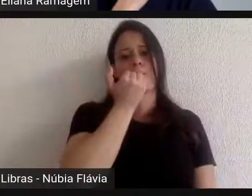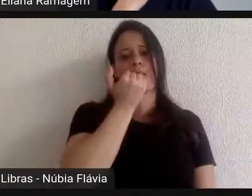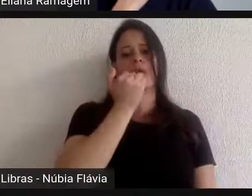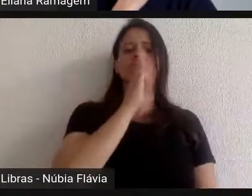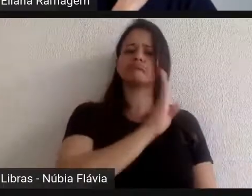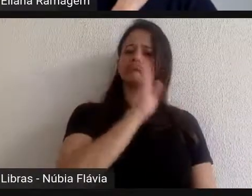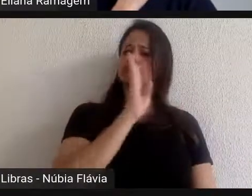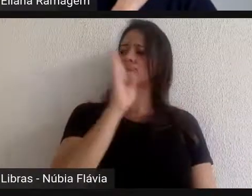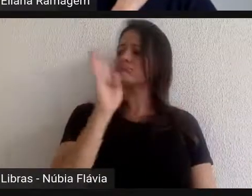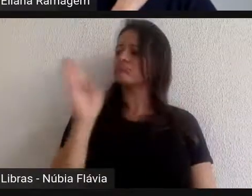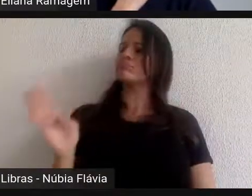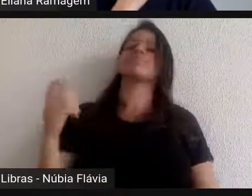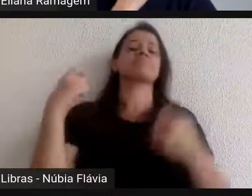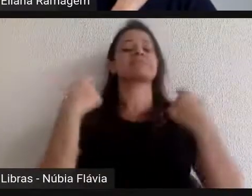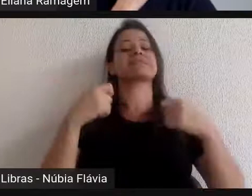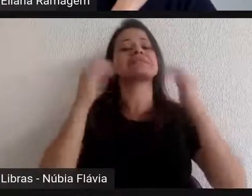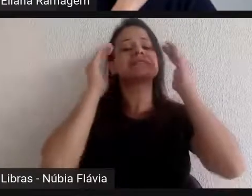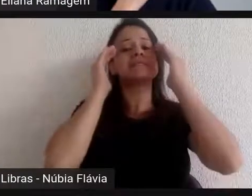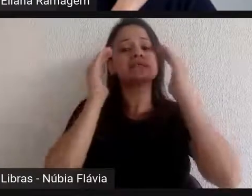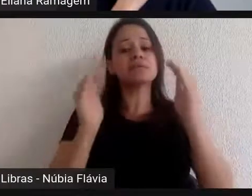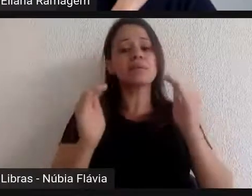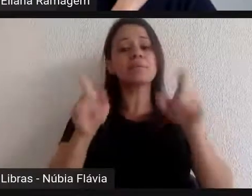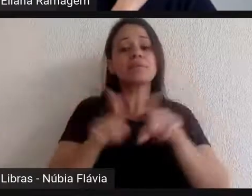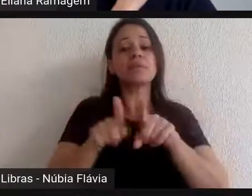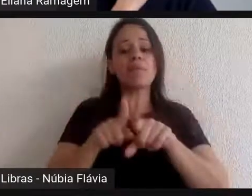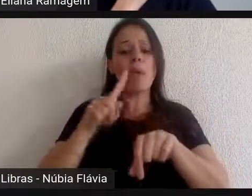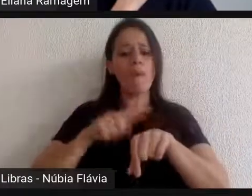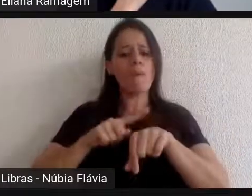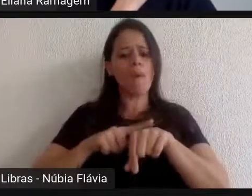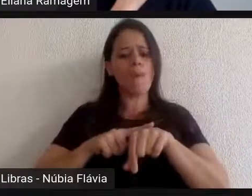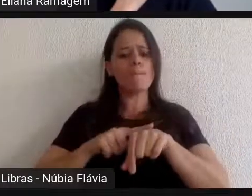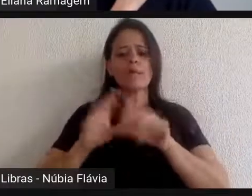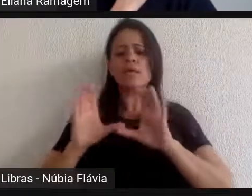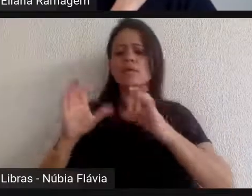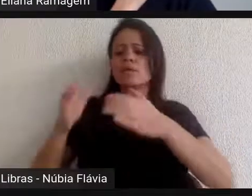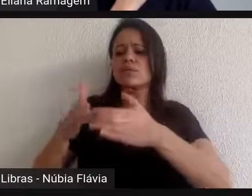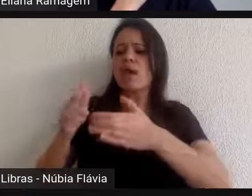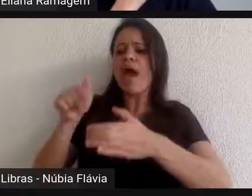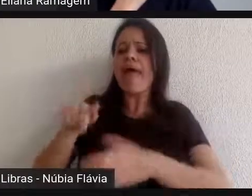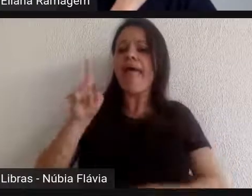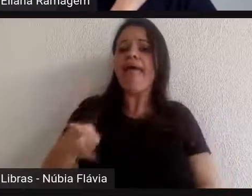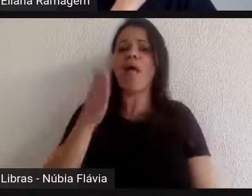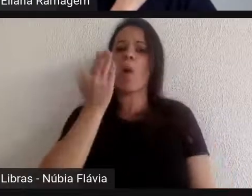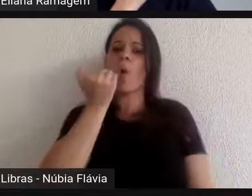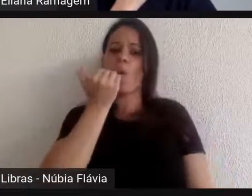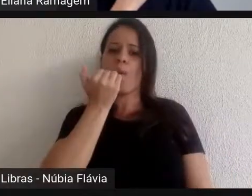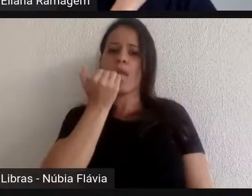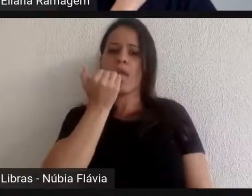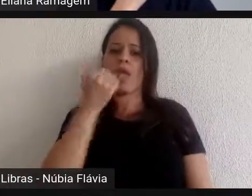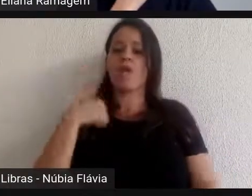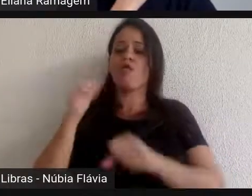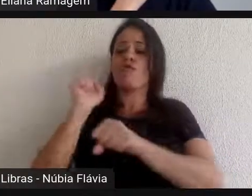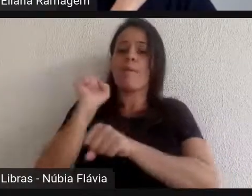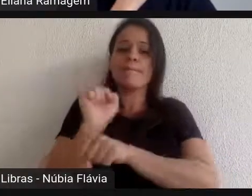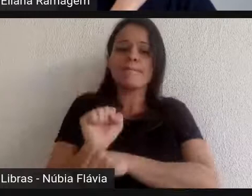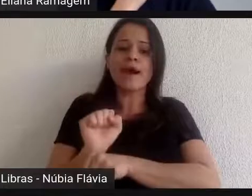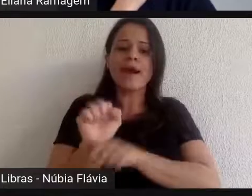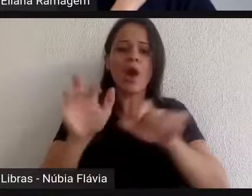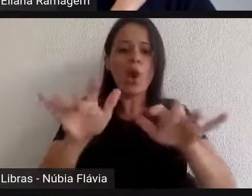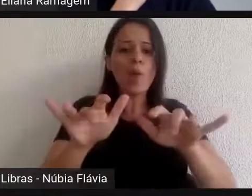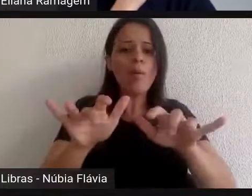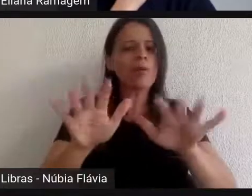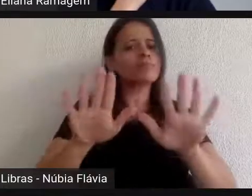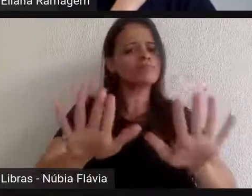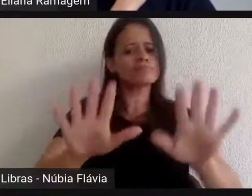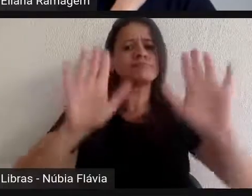né? Então, ter aquele momento, não, esse é o momento de eu fazer a minha refeição, eu vou parar, eu vou sair da frente do computador,